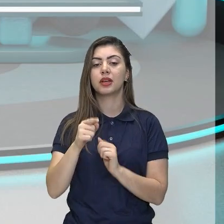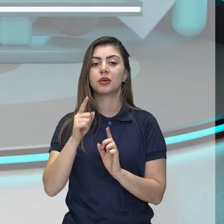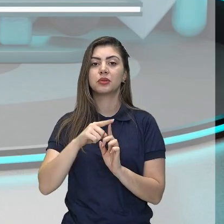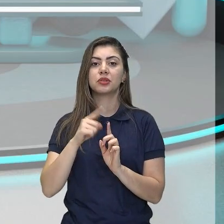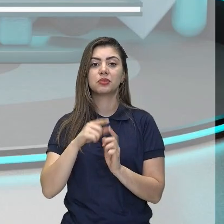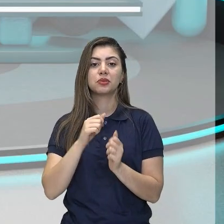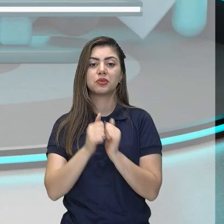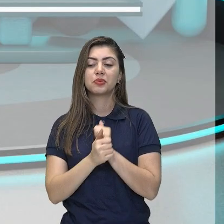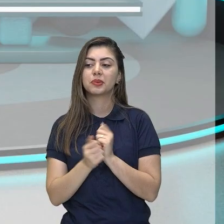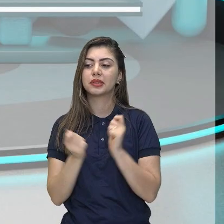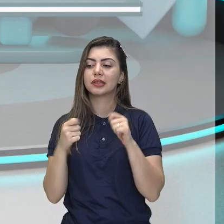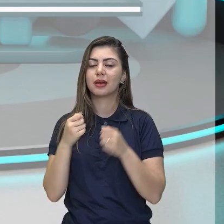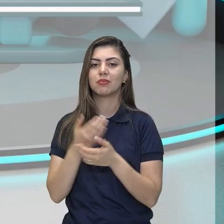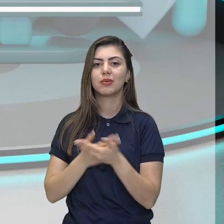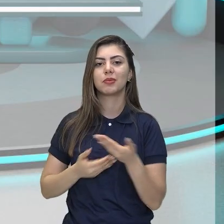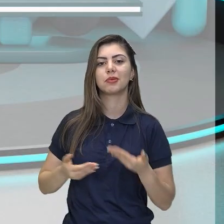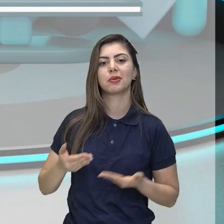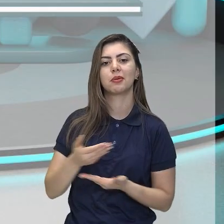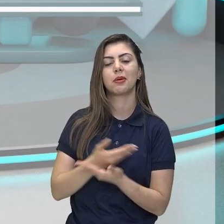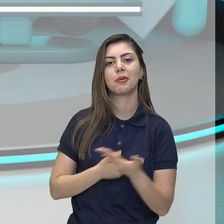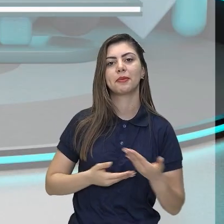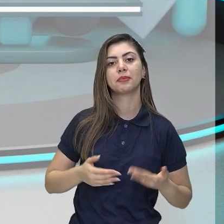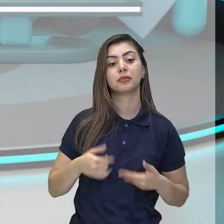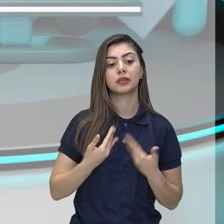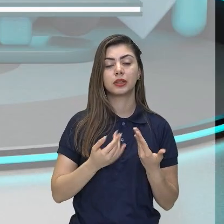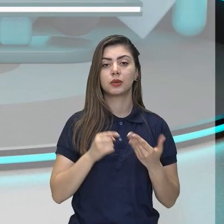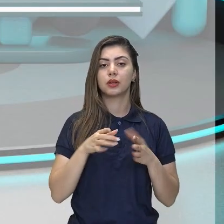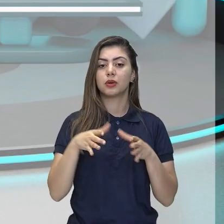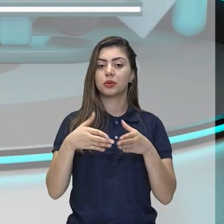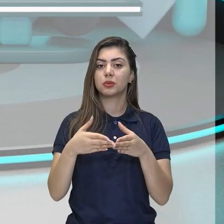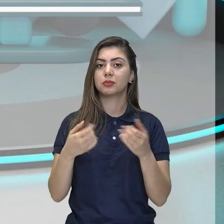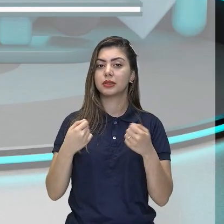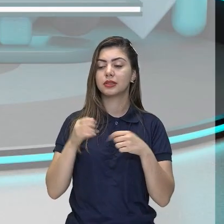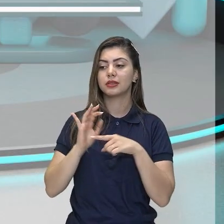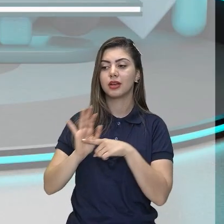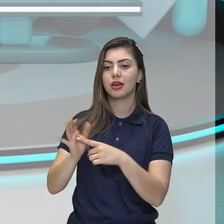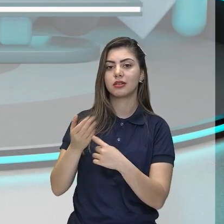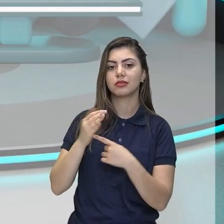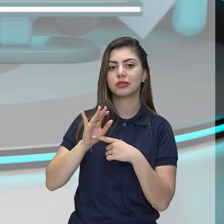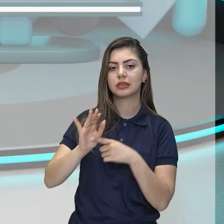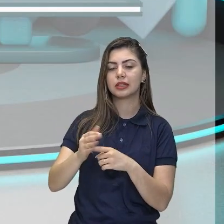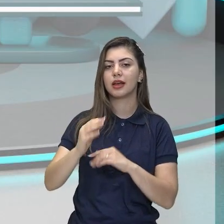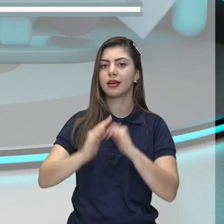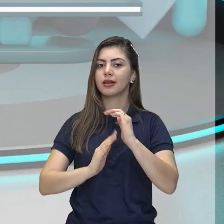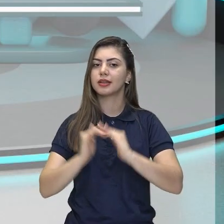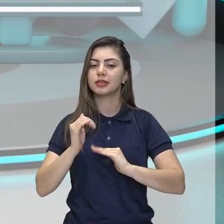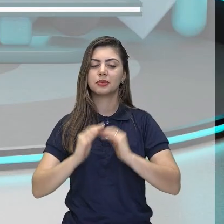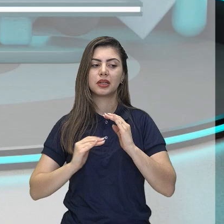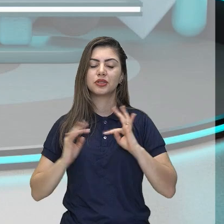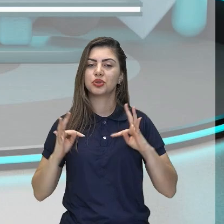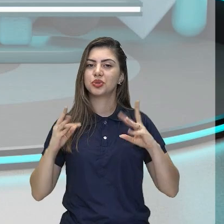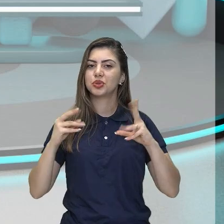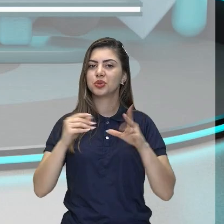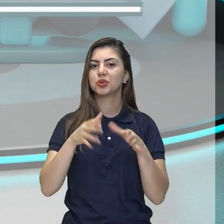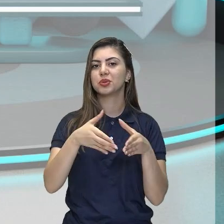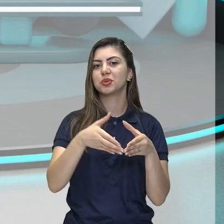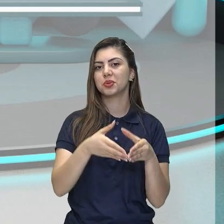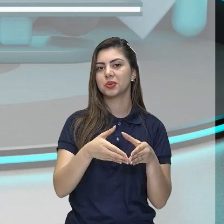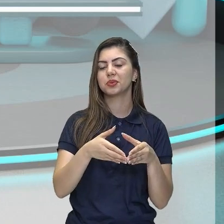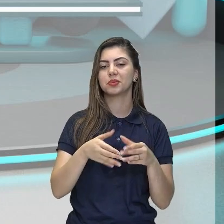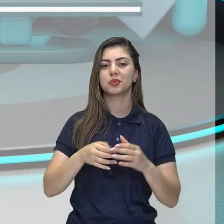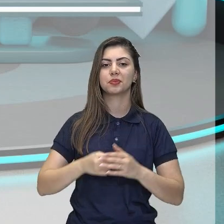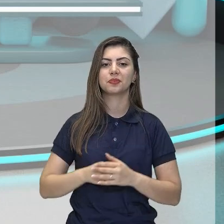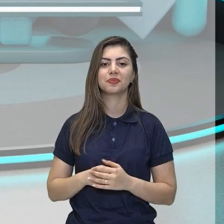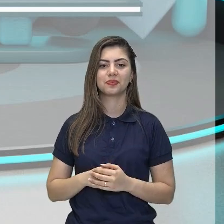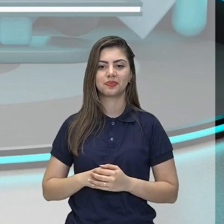atividade de colaboração, onde a equipe precisa trabalhar junta para usar as habilidades de todos os seus membros, tá bom?